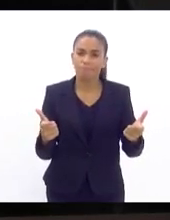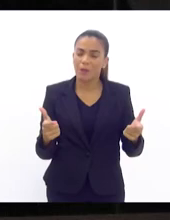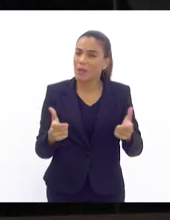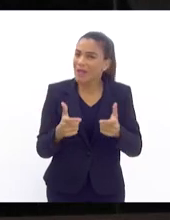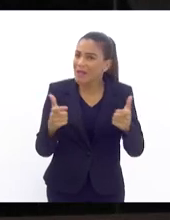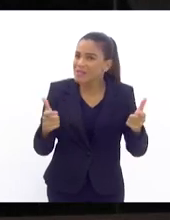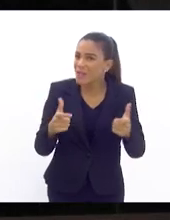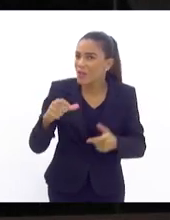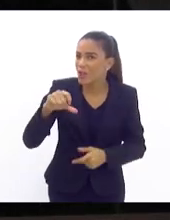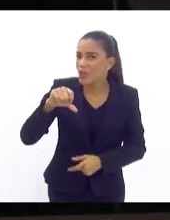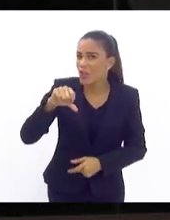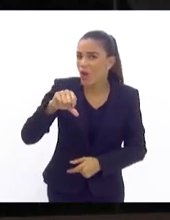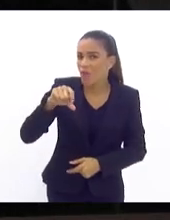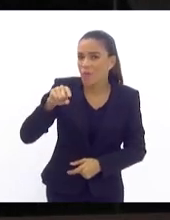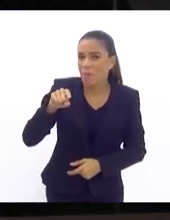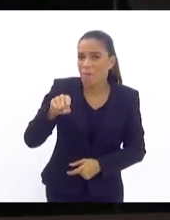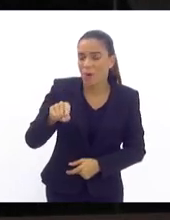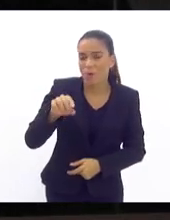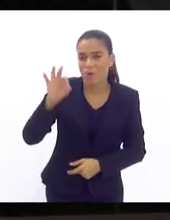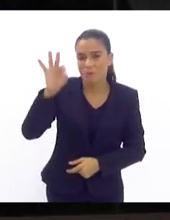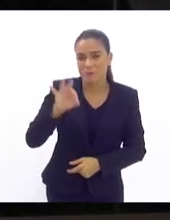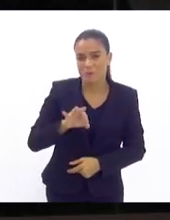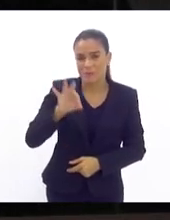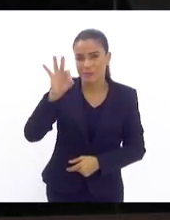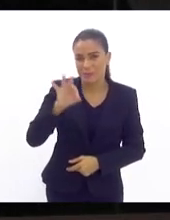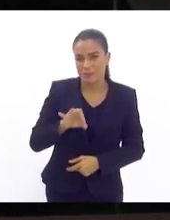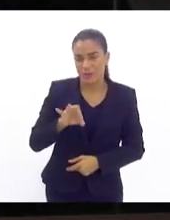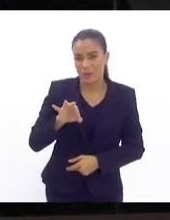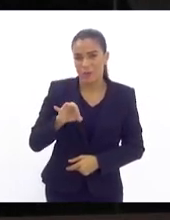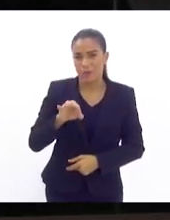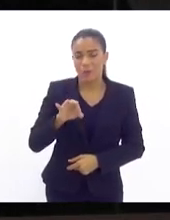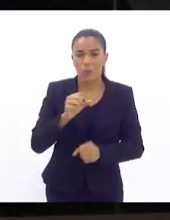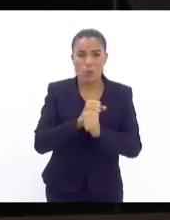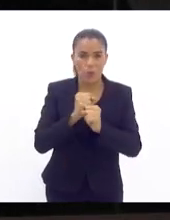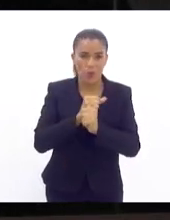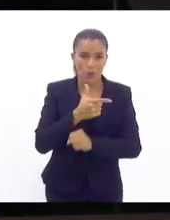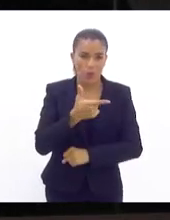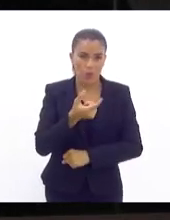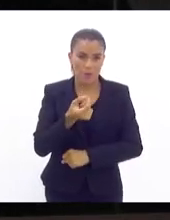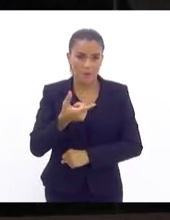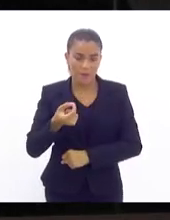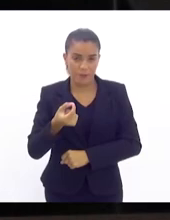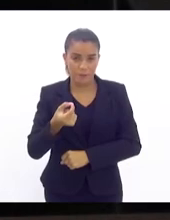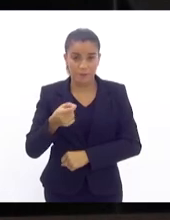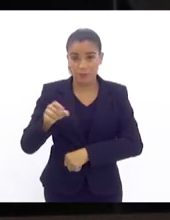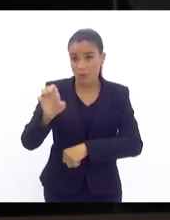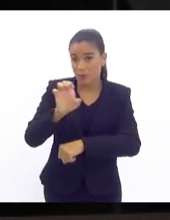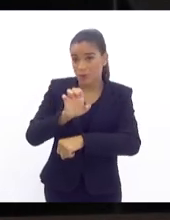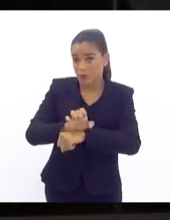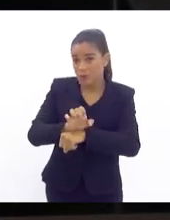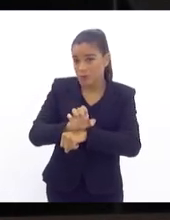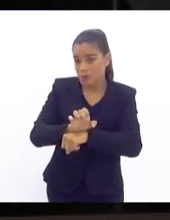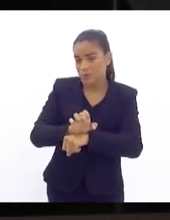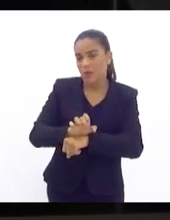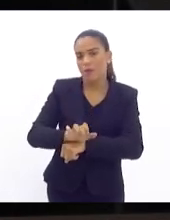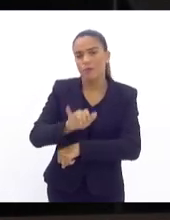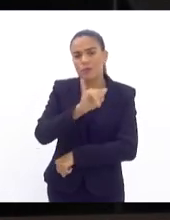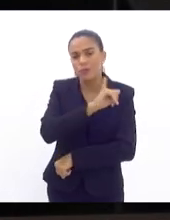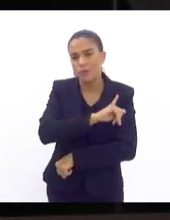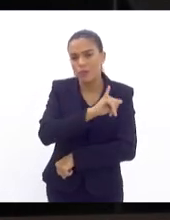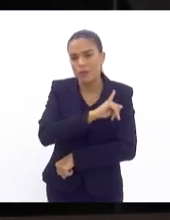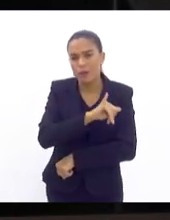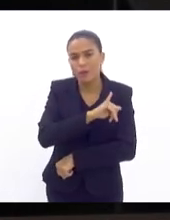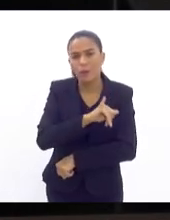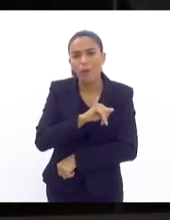cresceu 9 pontos percentuais em 2020. O Estado só tem